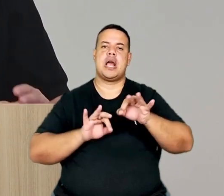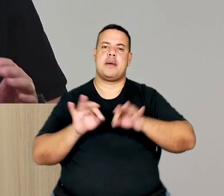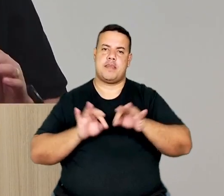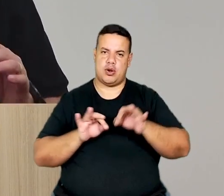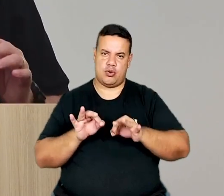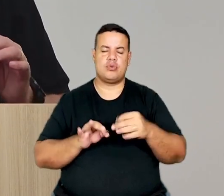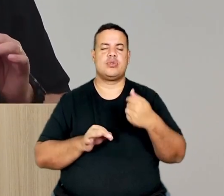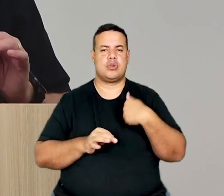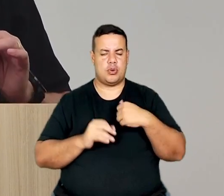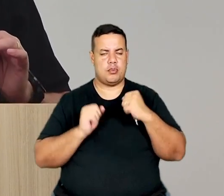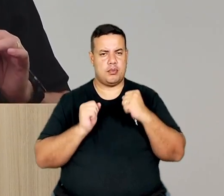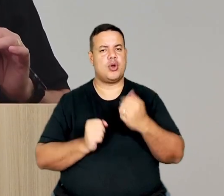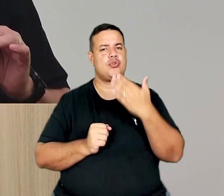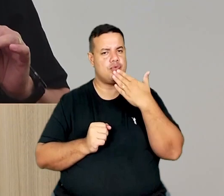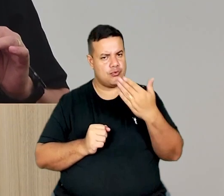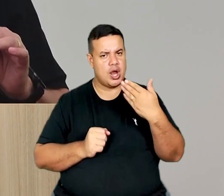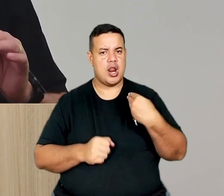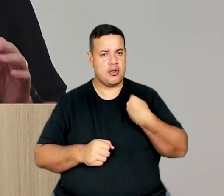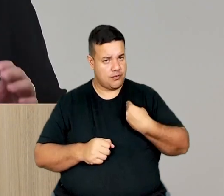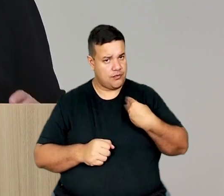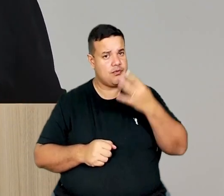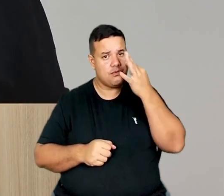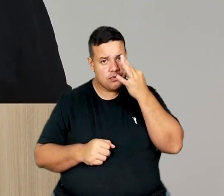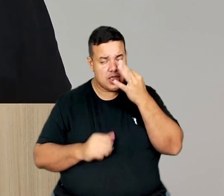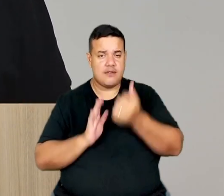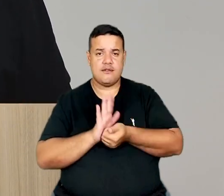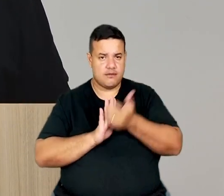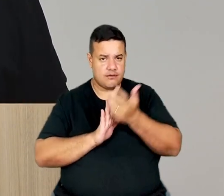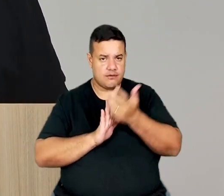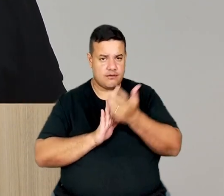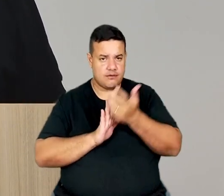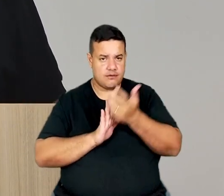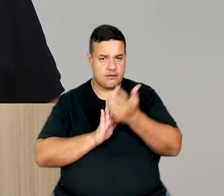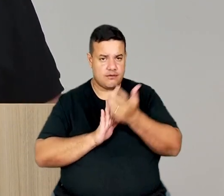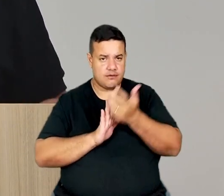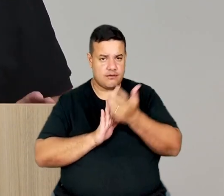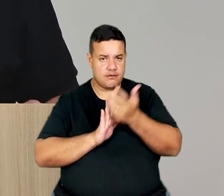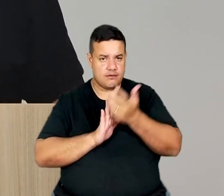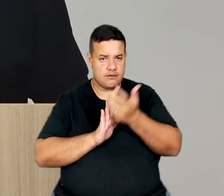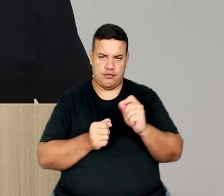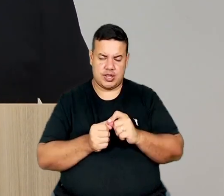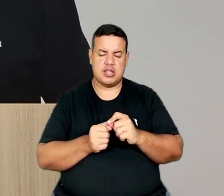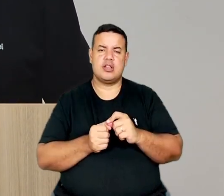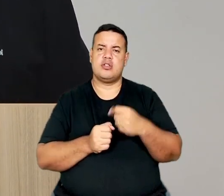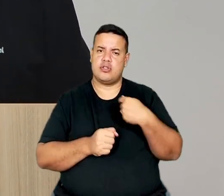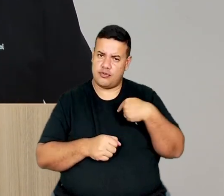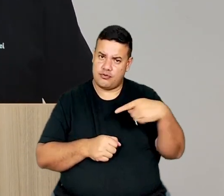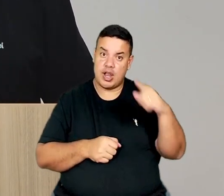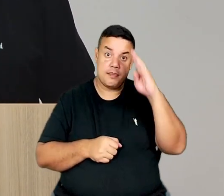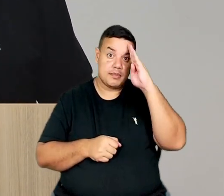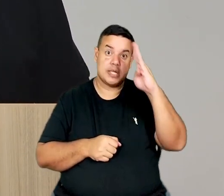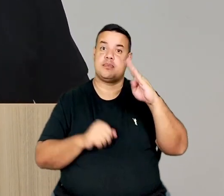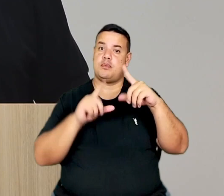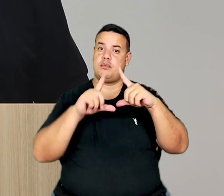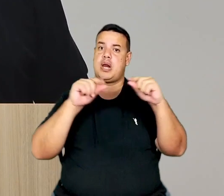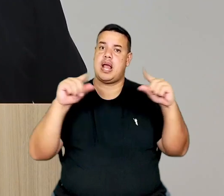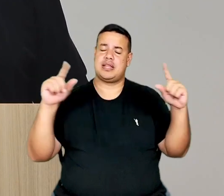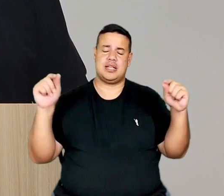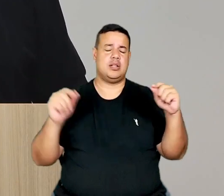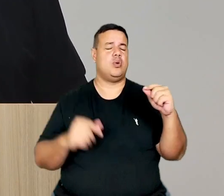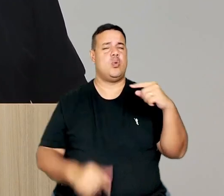prova viva e tive presente em várias dessas viagens. Quando você vai principalmente a Brasília, é uma loucura aquilo